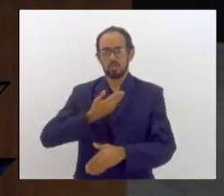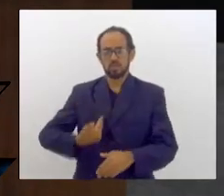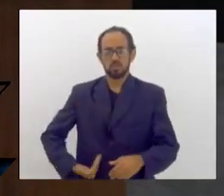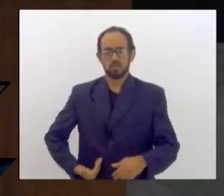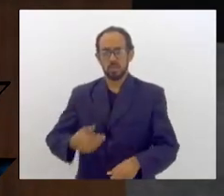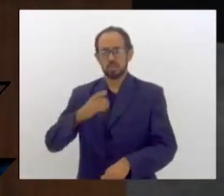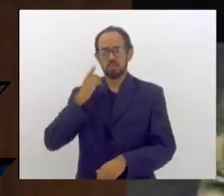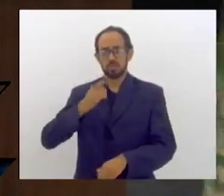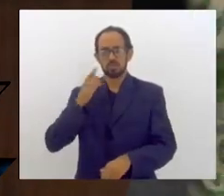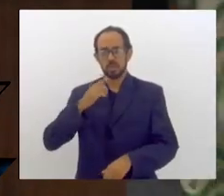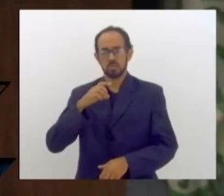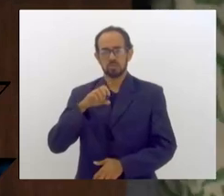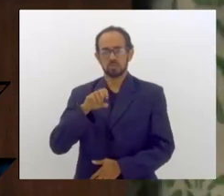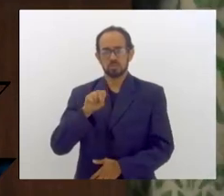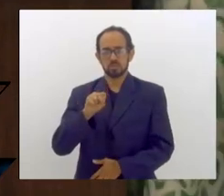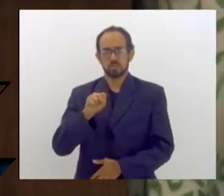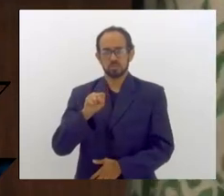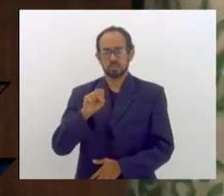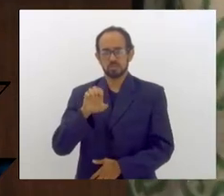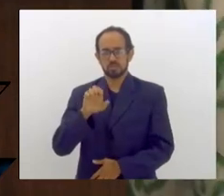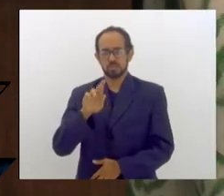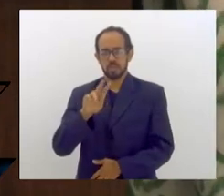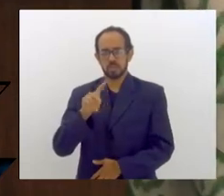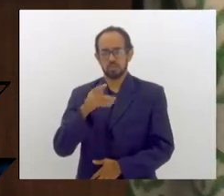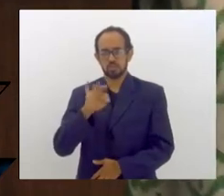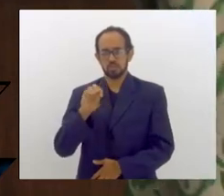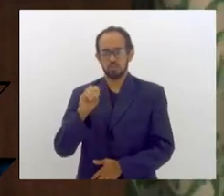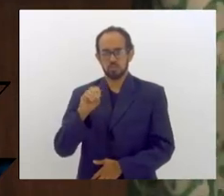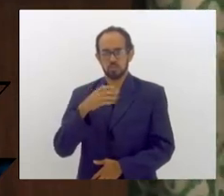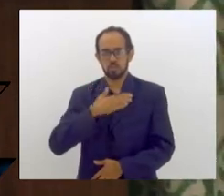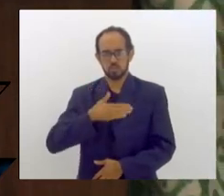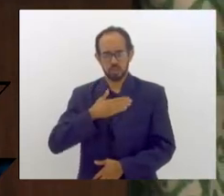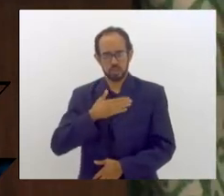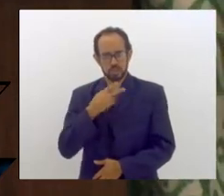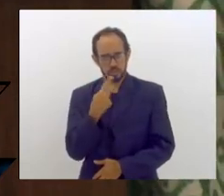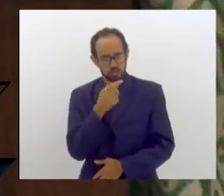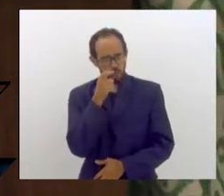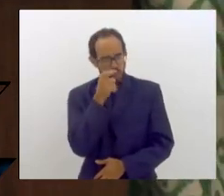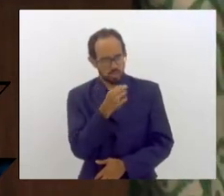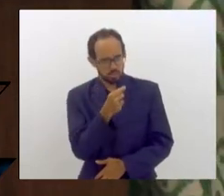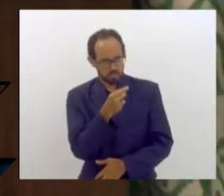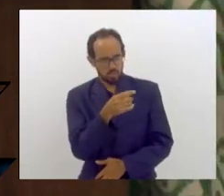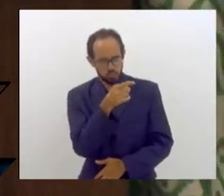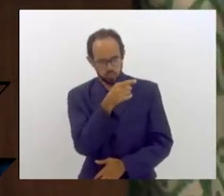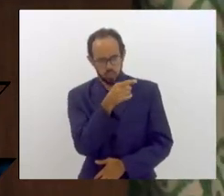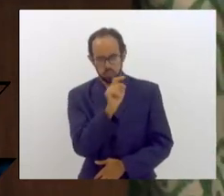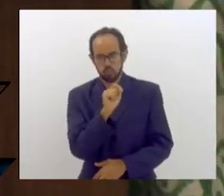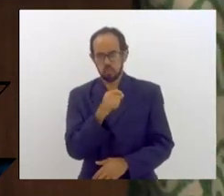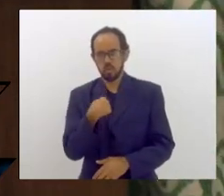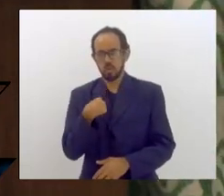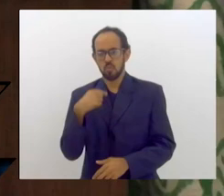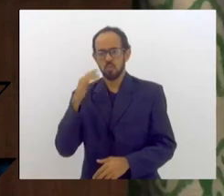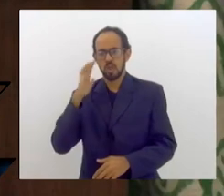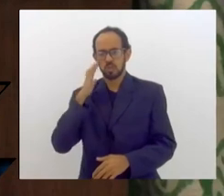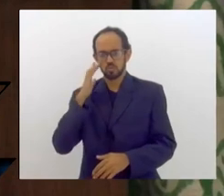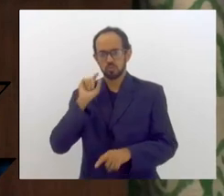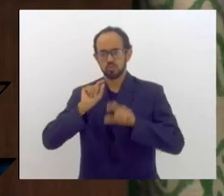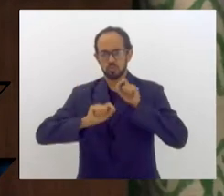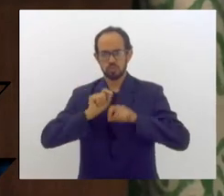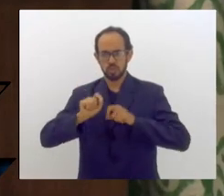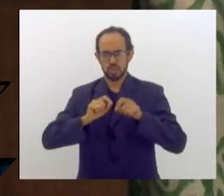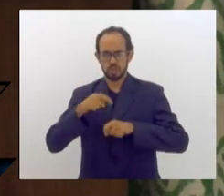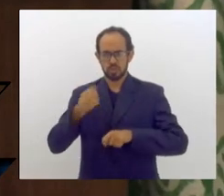deputado Serginho, e gostaria, deputado Serginho, da sua atenção, por favor. Acho que a gente